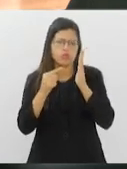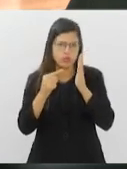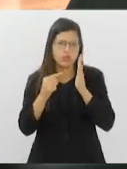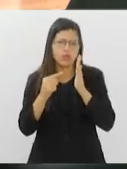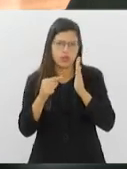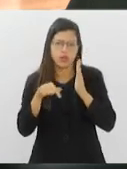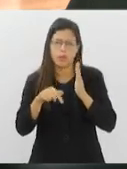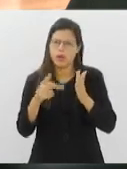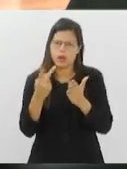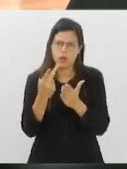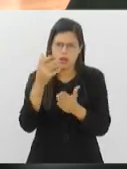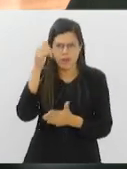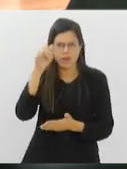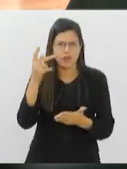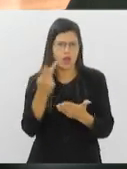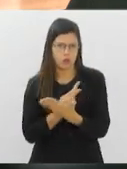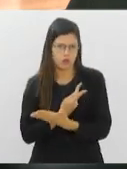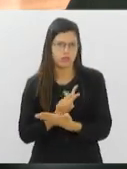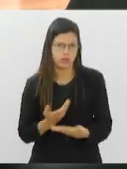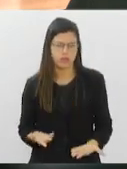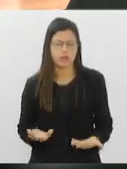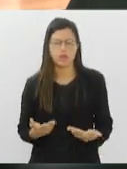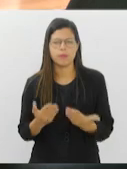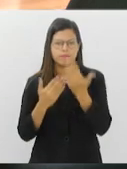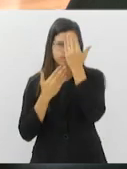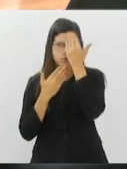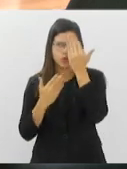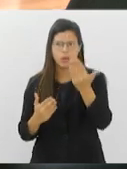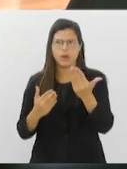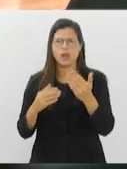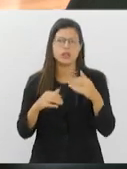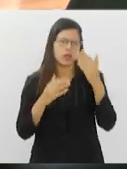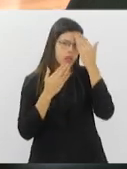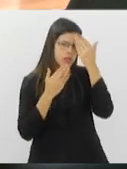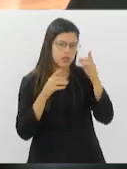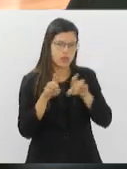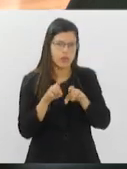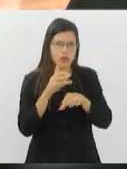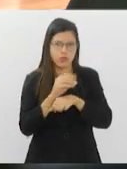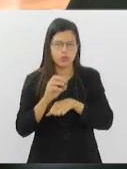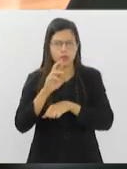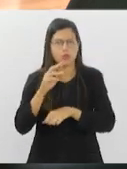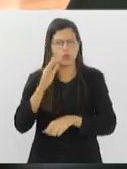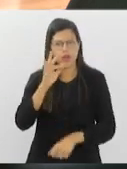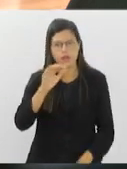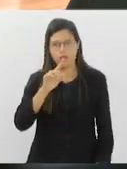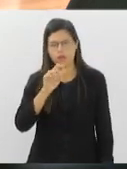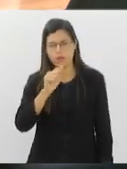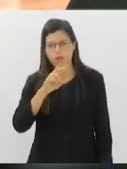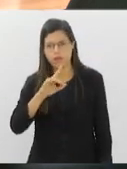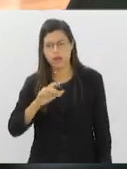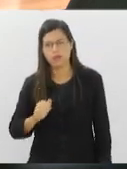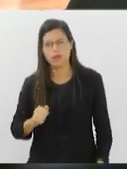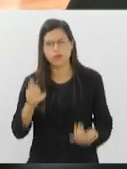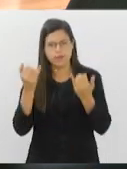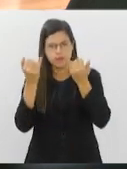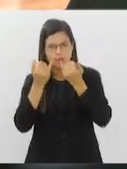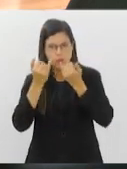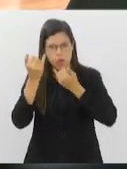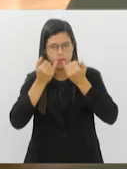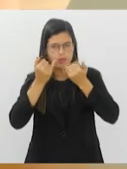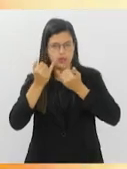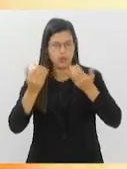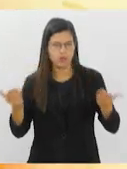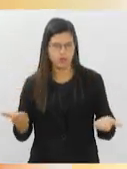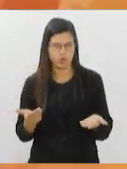essa situação não se repita e não aconteça. Muito obrigado, agradece a doutora Flávia. Vamos ao nosso giro de notícias de